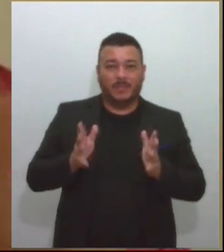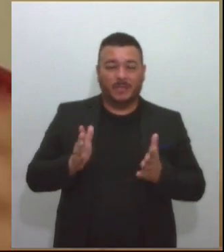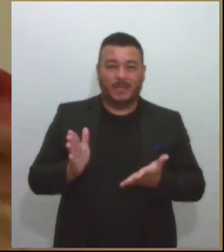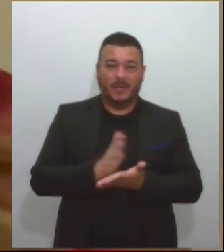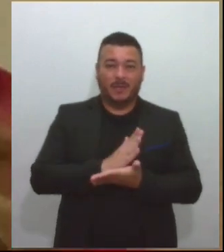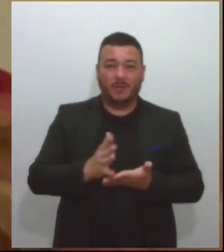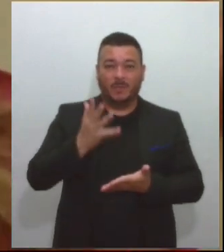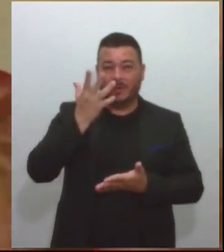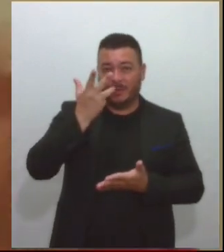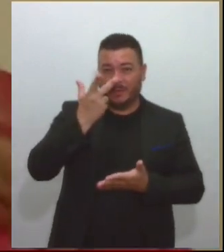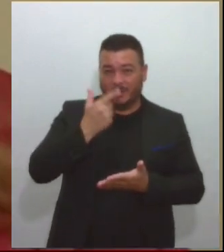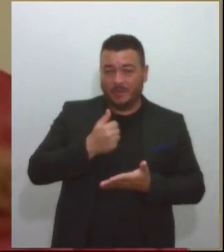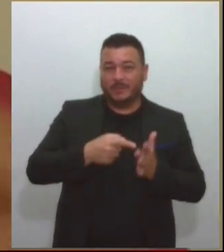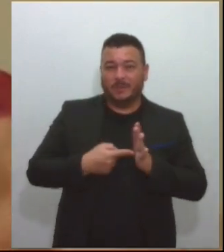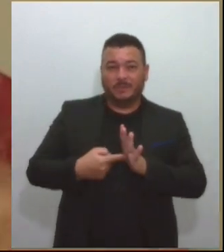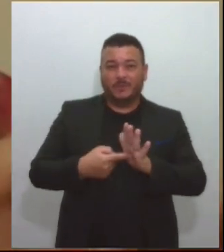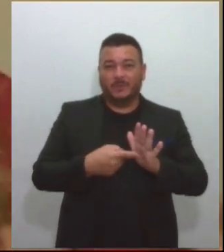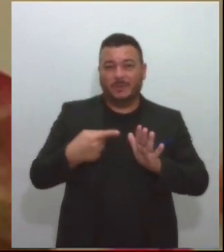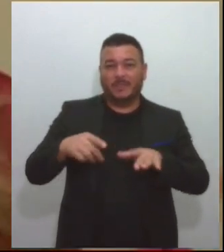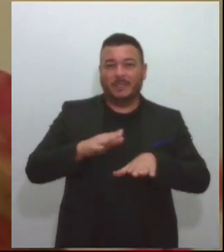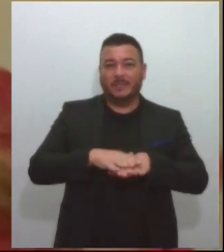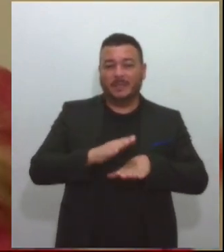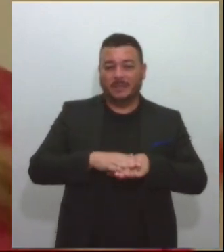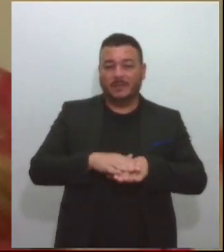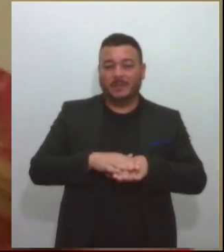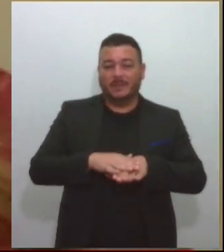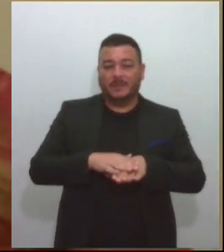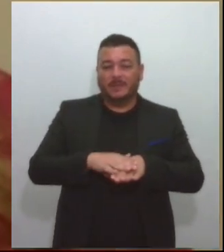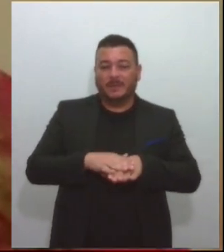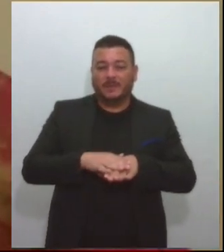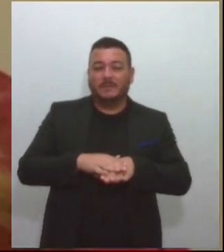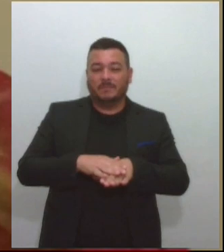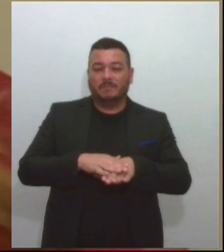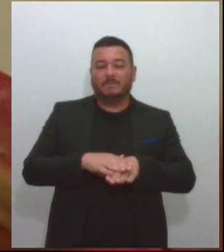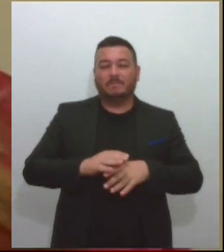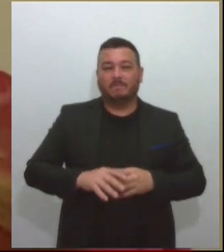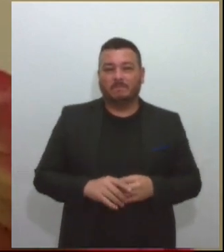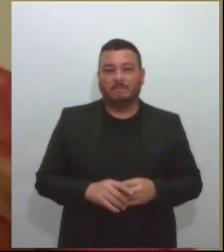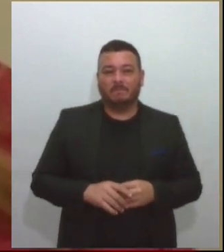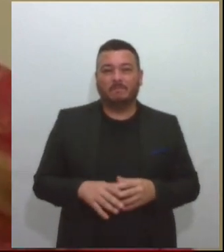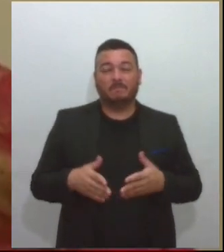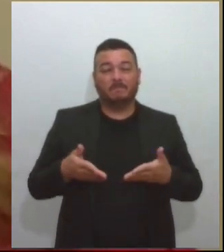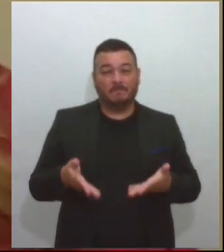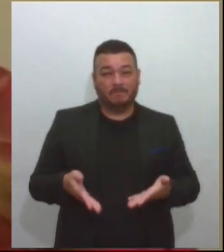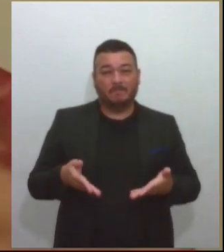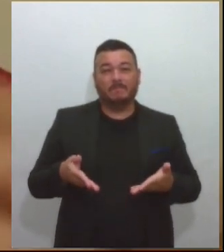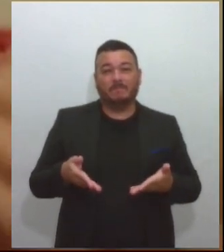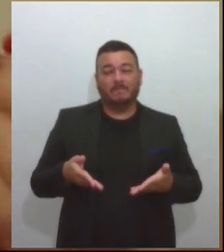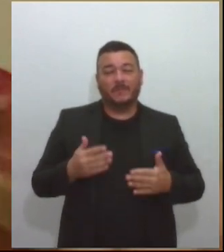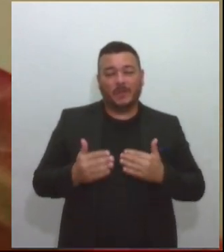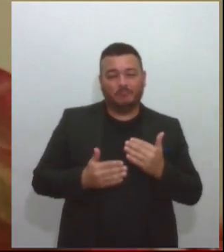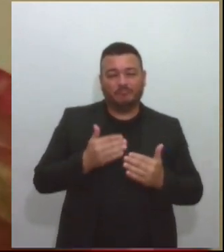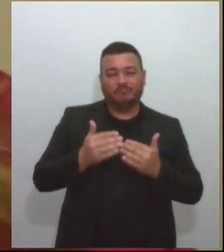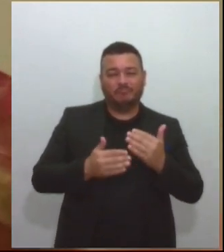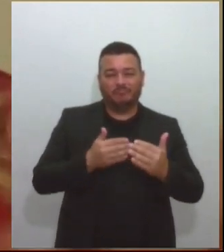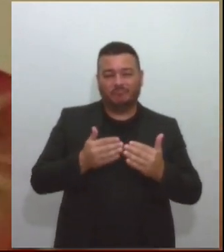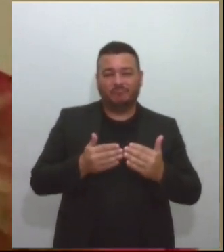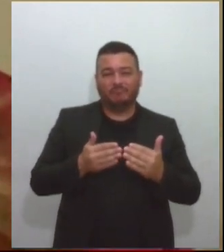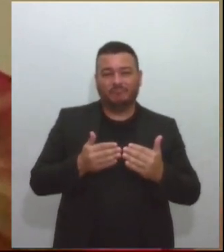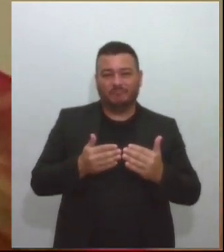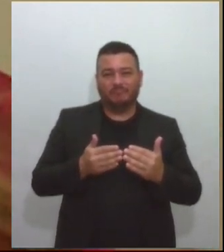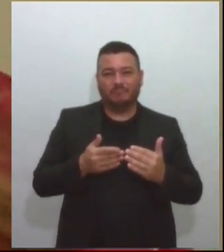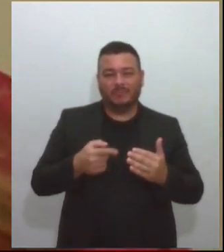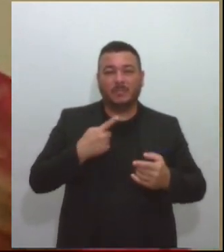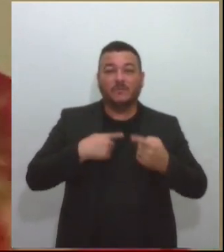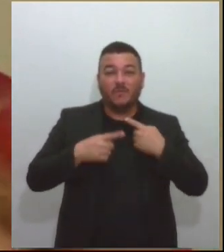apresentaram, eles chamaram individualmente, tia, eu não sei ler. Então, isso vai desenvolver esse gosto, esse